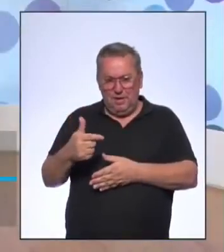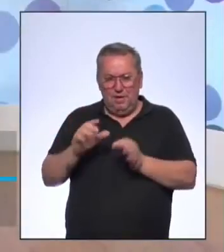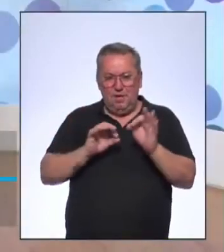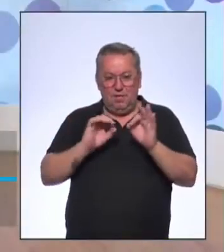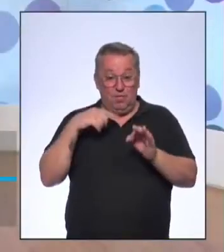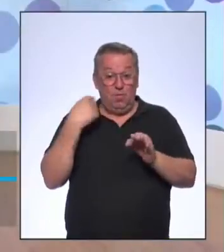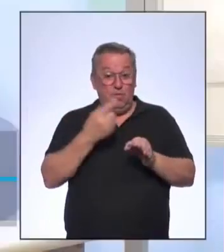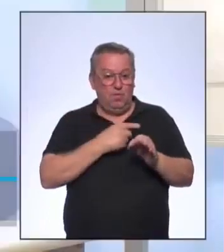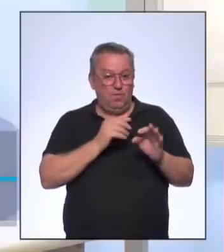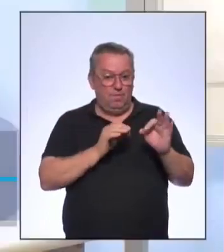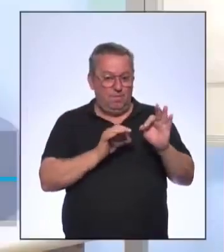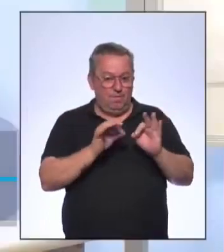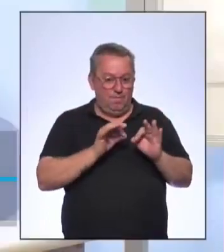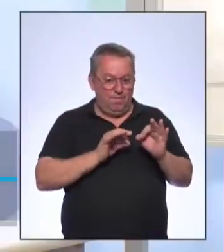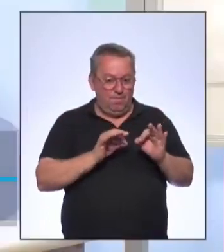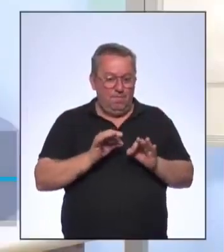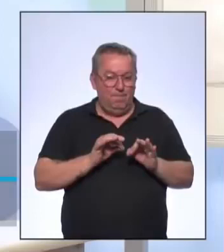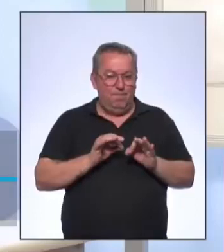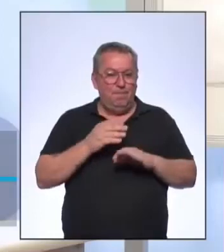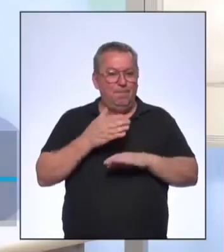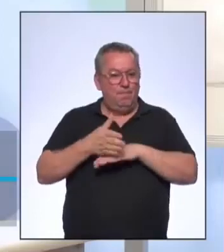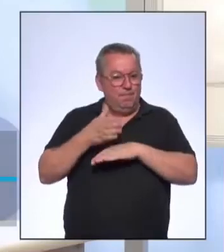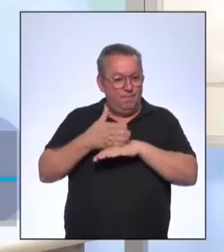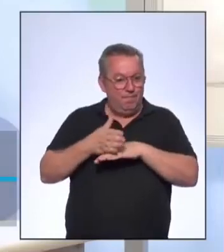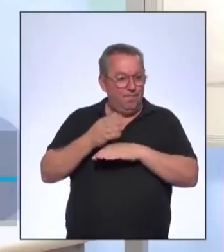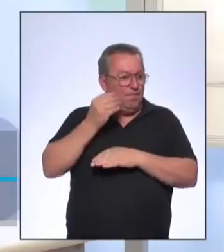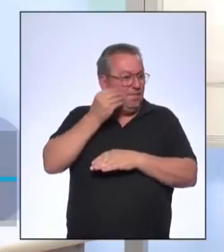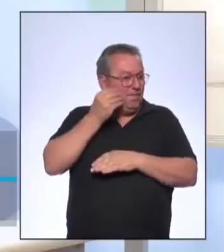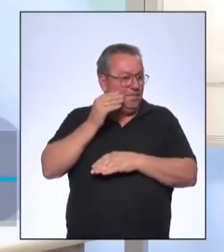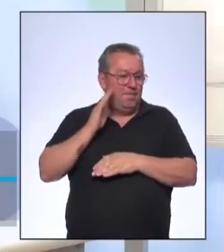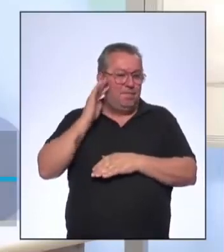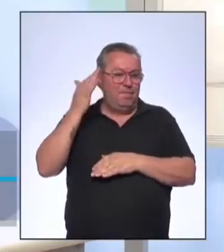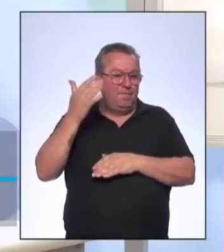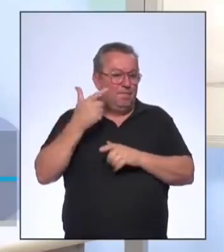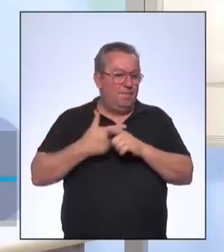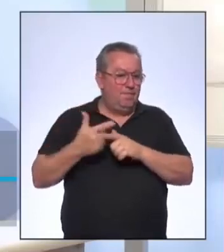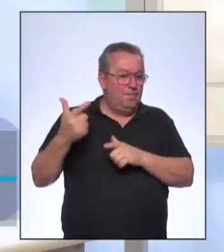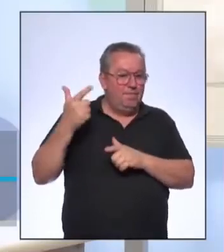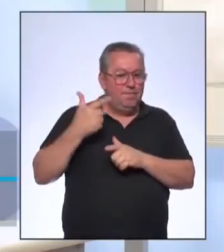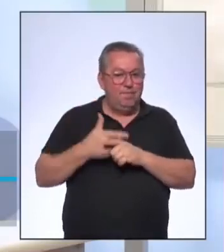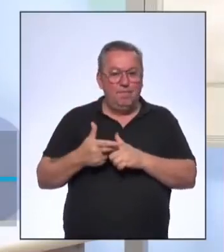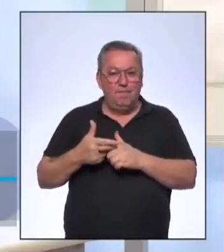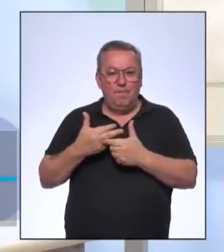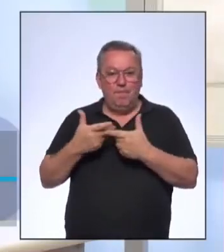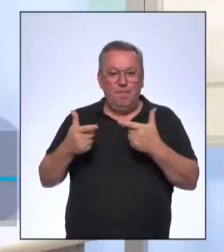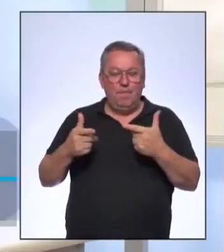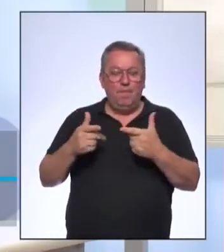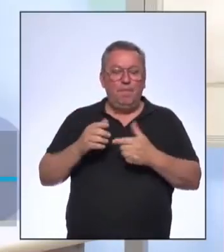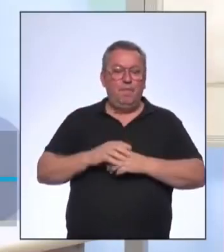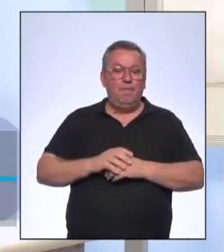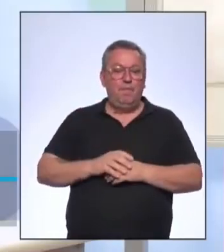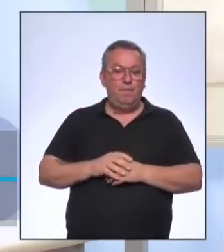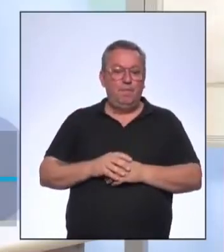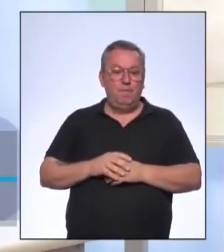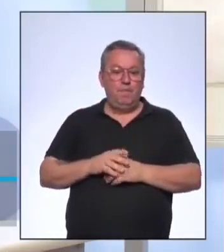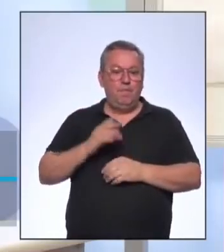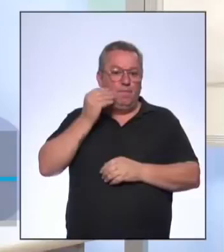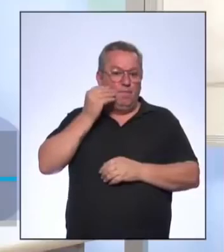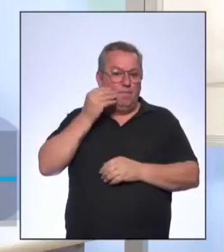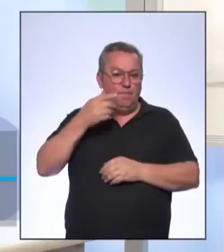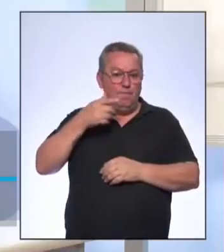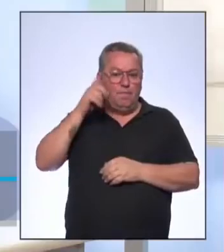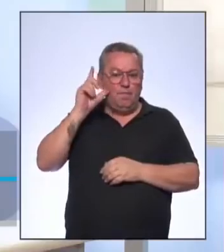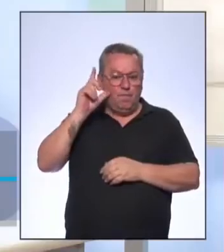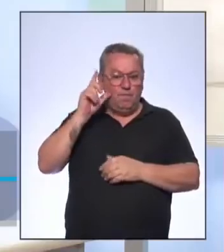por nós, né? Nós montamos essa atividade para tentar solucionar alguns problemas relacionados à fração. Então, vamos tentar outro,